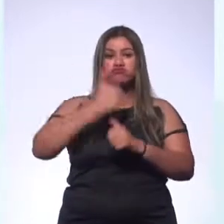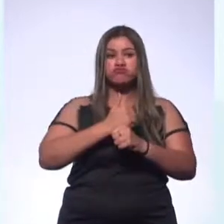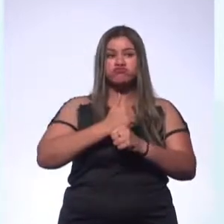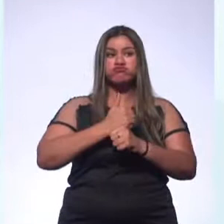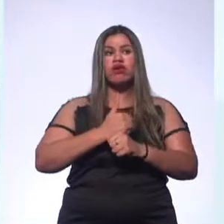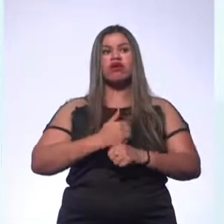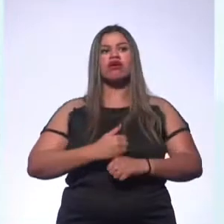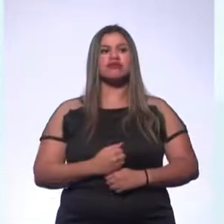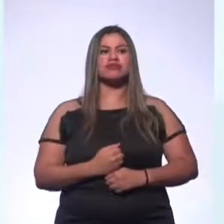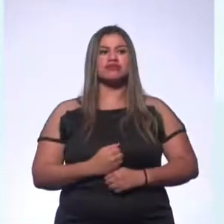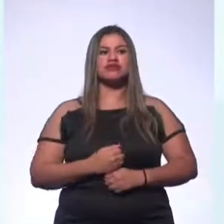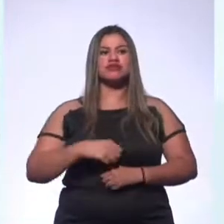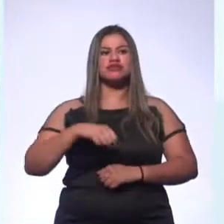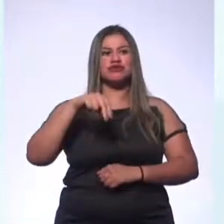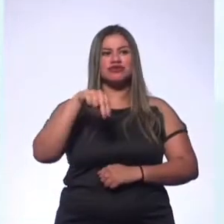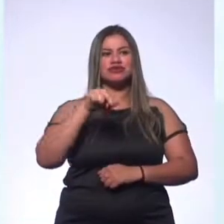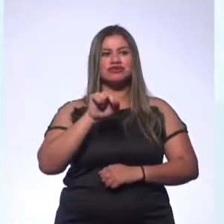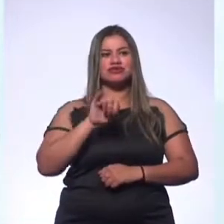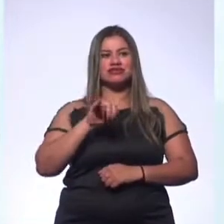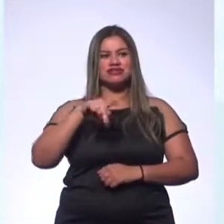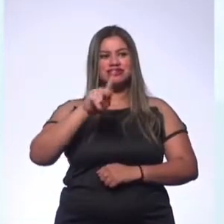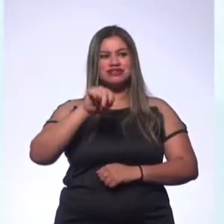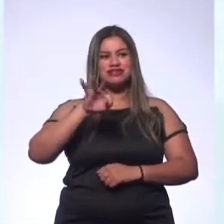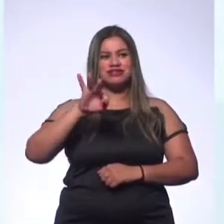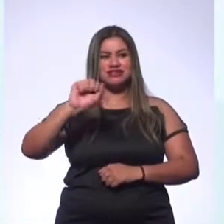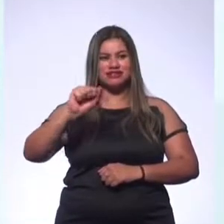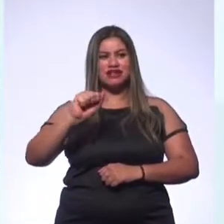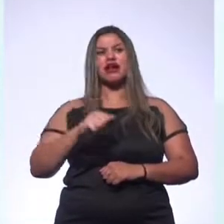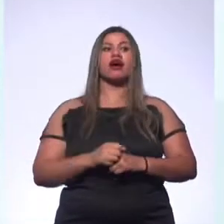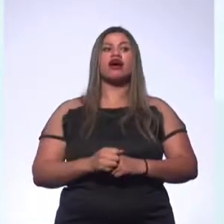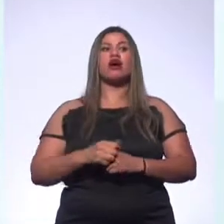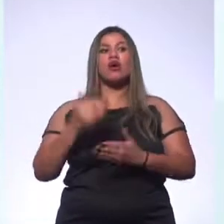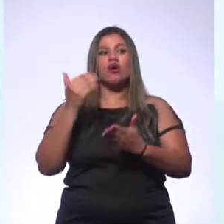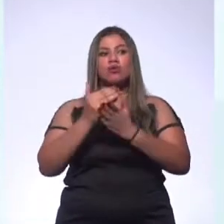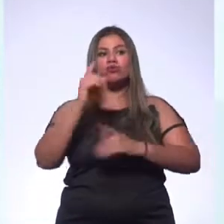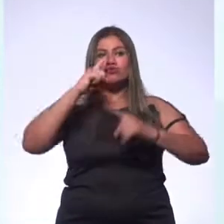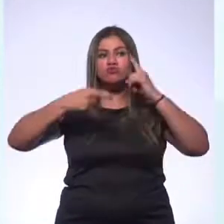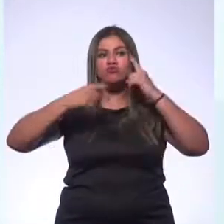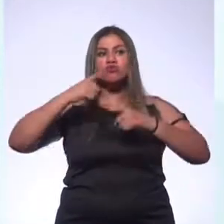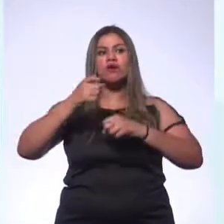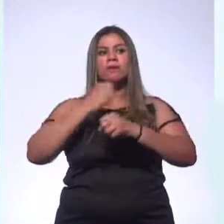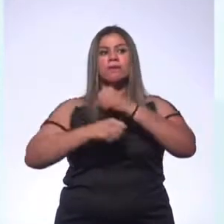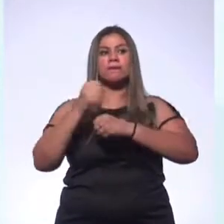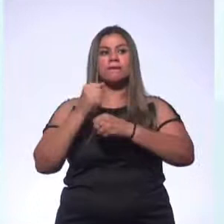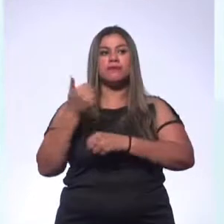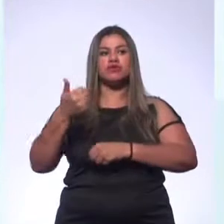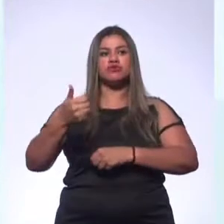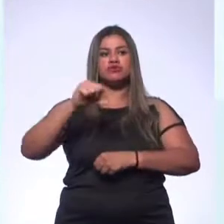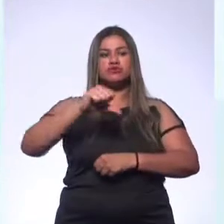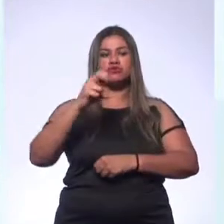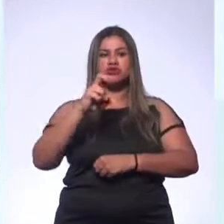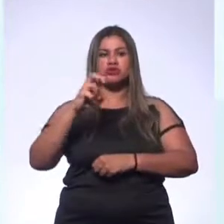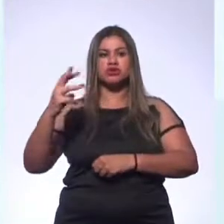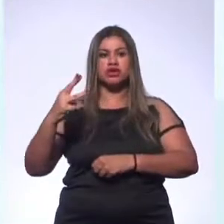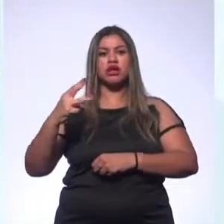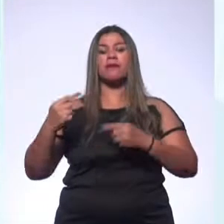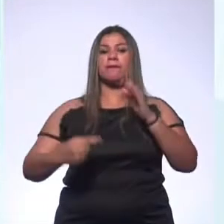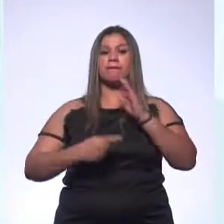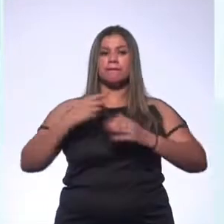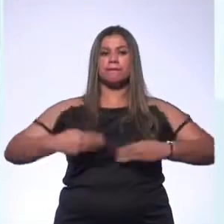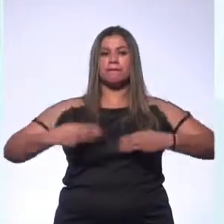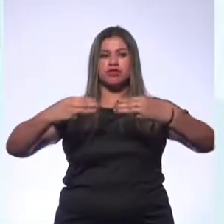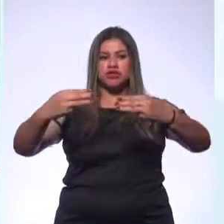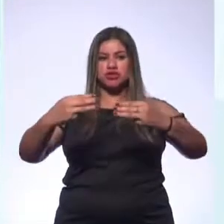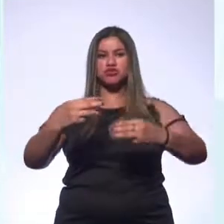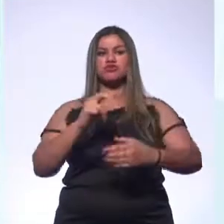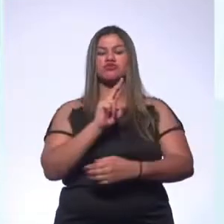Khrushchev. Em 14 de setembro de 1953, Nikita Khrushchev se tornou o primeiro-ministro da União